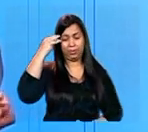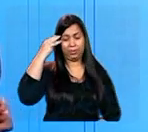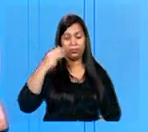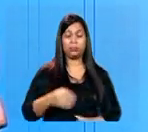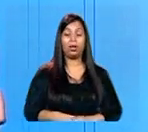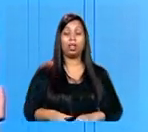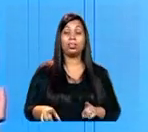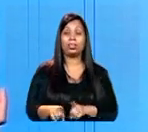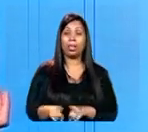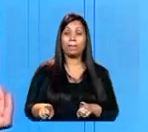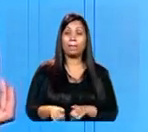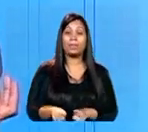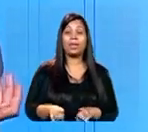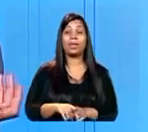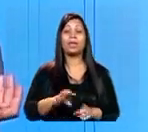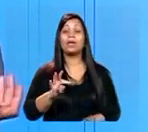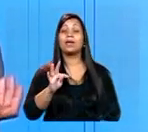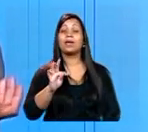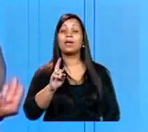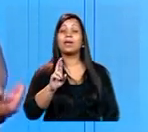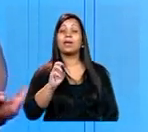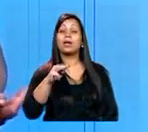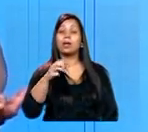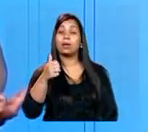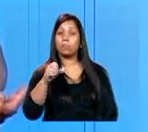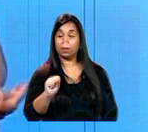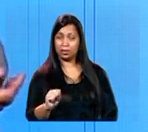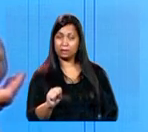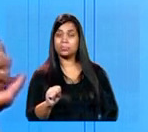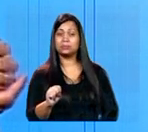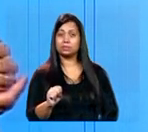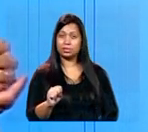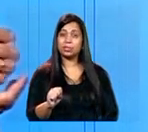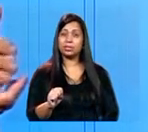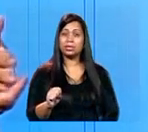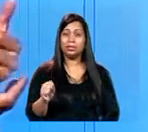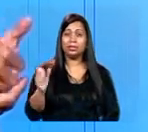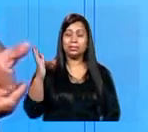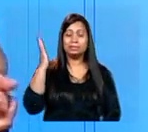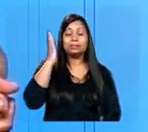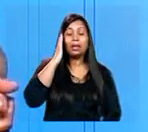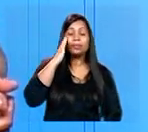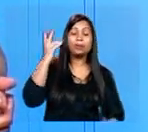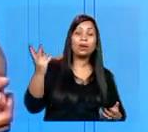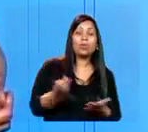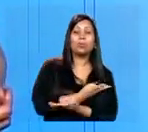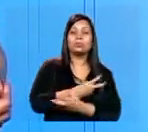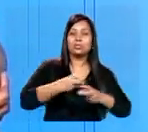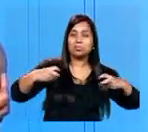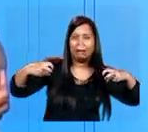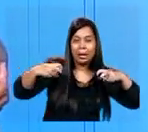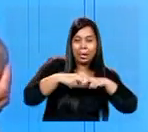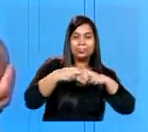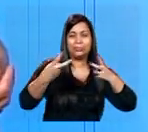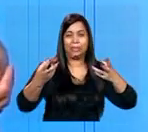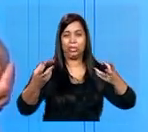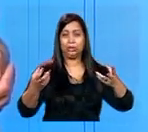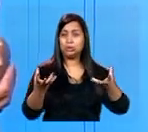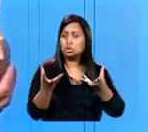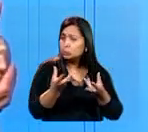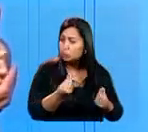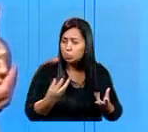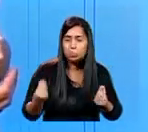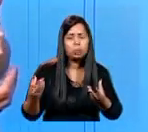Traumas, e esses traumas é o que eu costumo dizer que são as vítimas da violência urbana. Nós temos